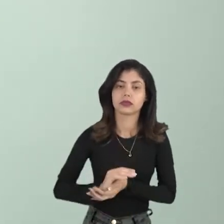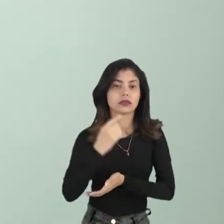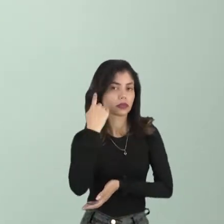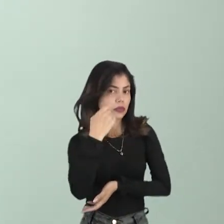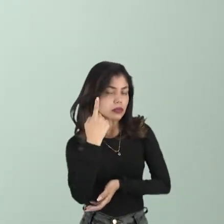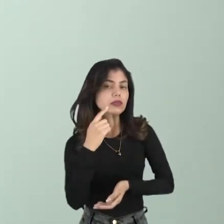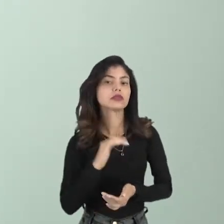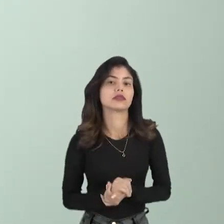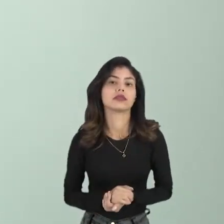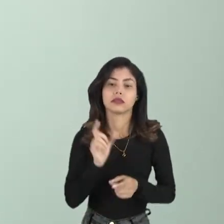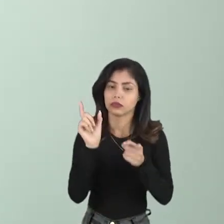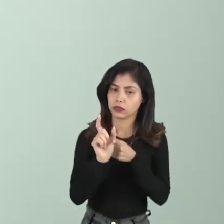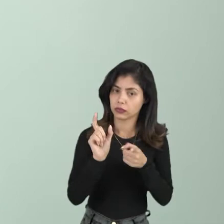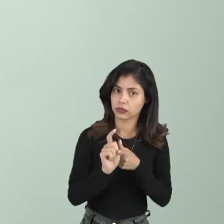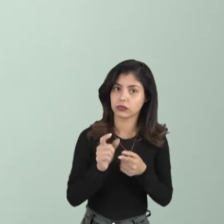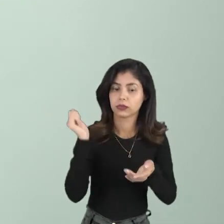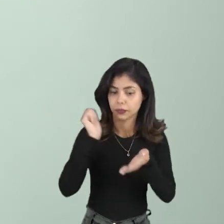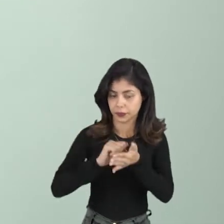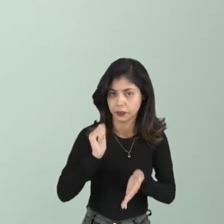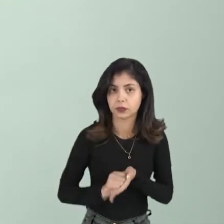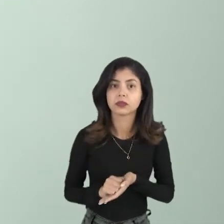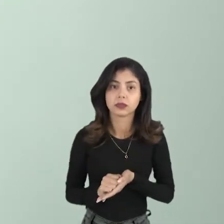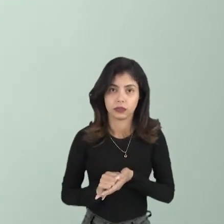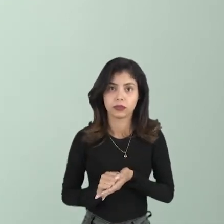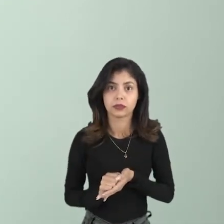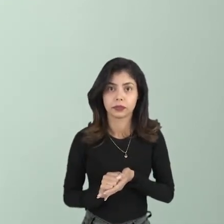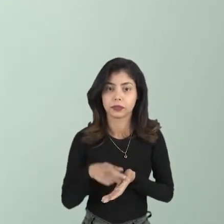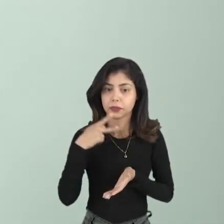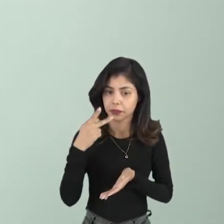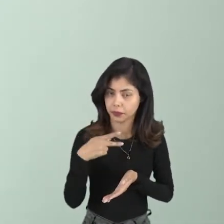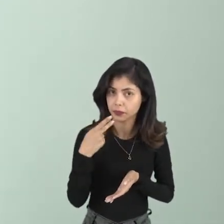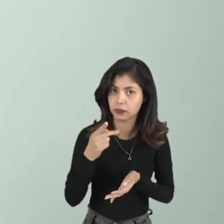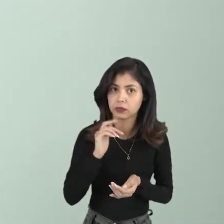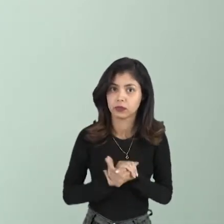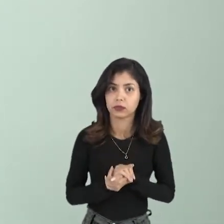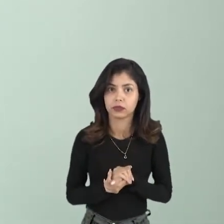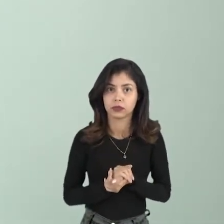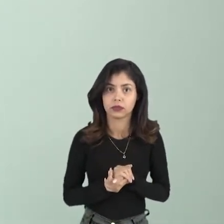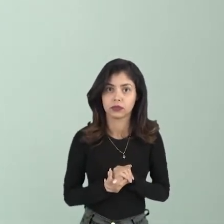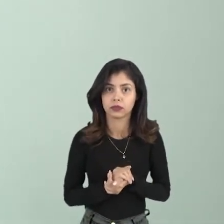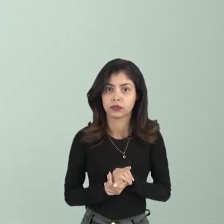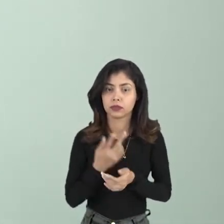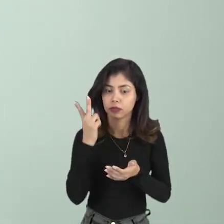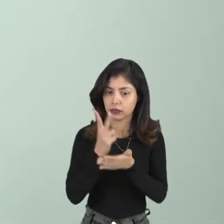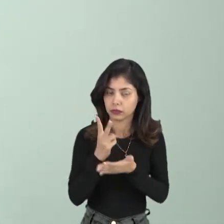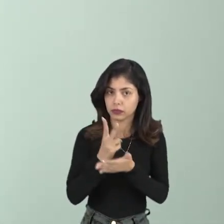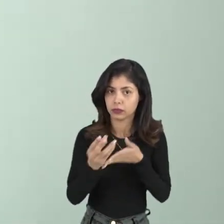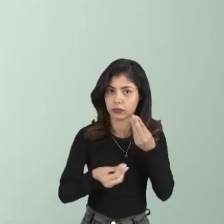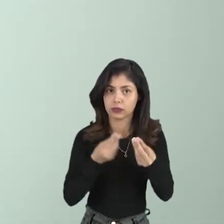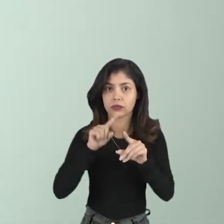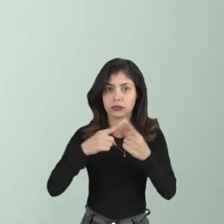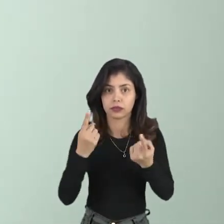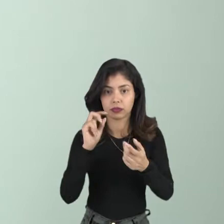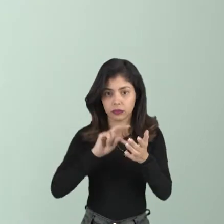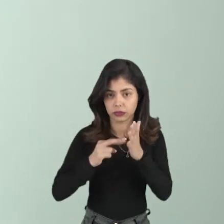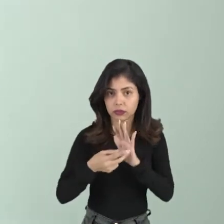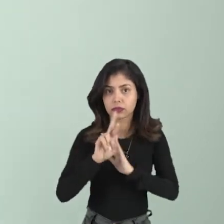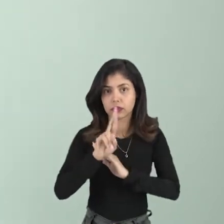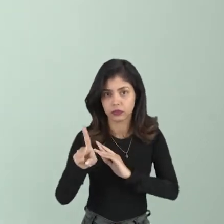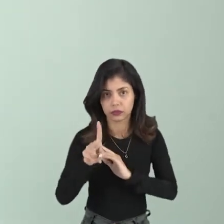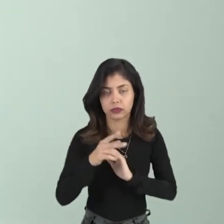o espanhol. Palavras que se escrevem e se falam, ou seja, se pronunciam da mesma maneira, porém com